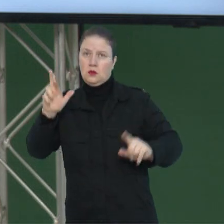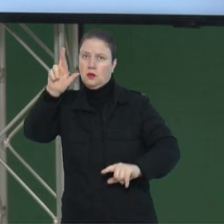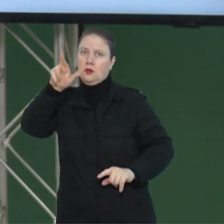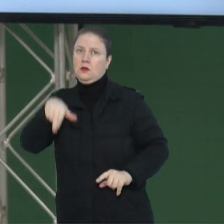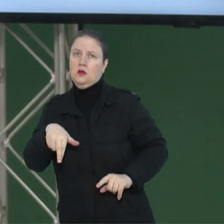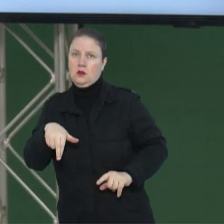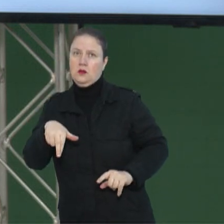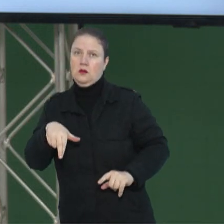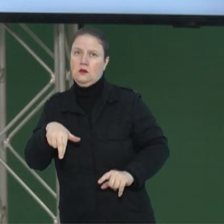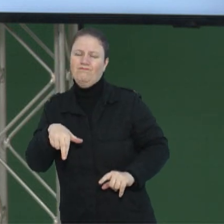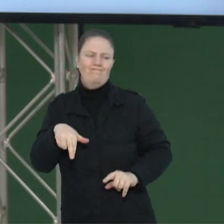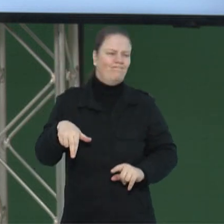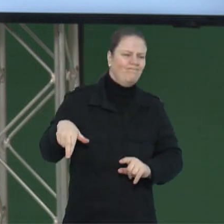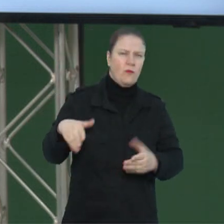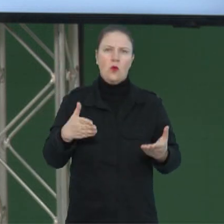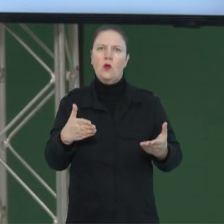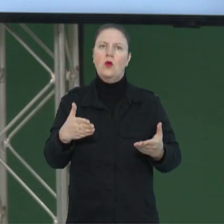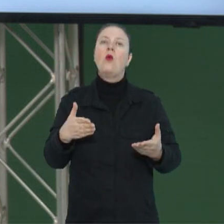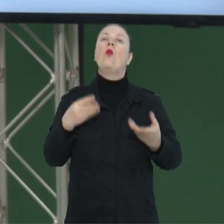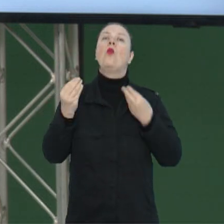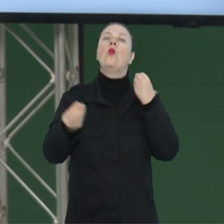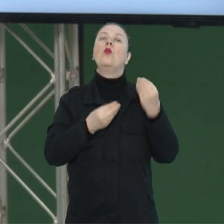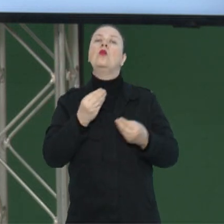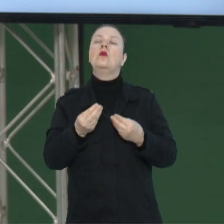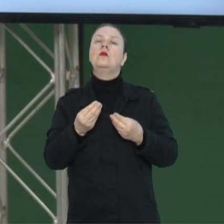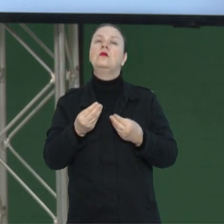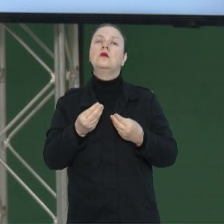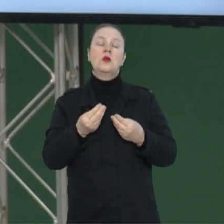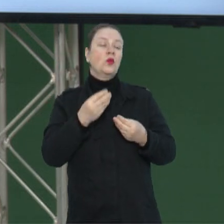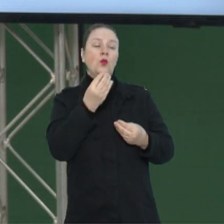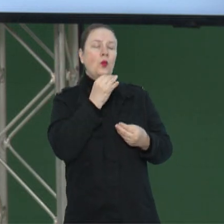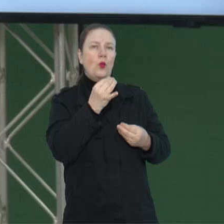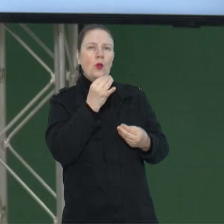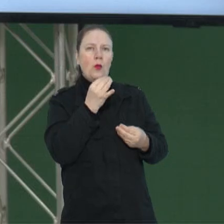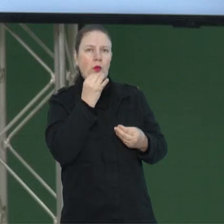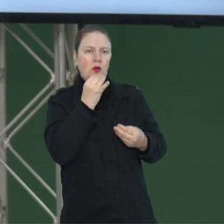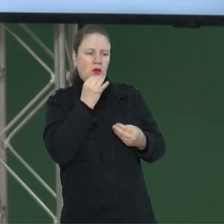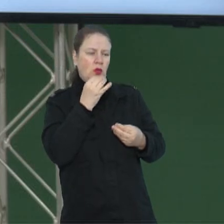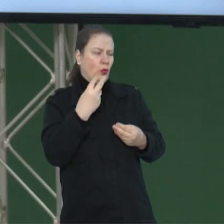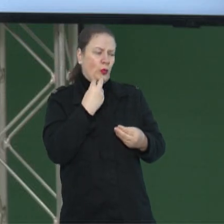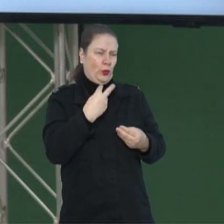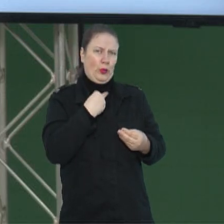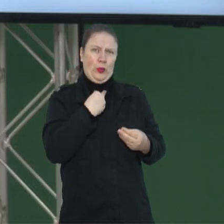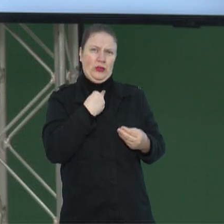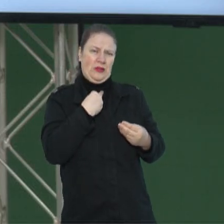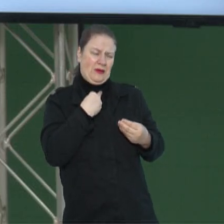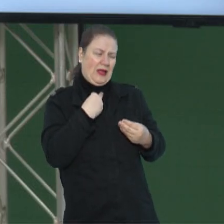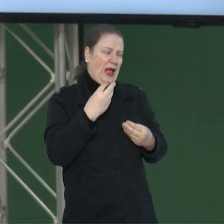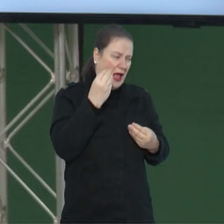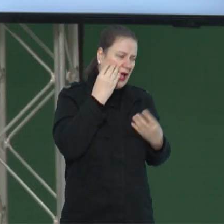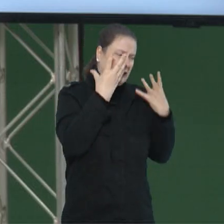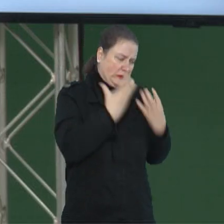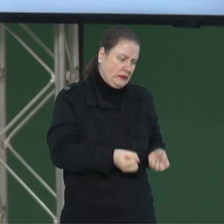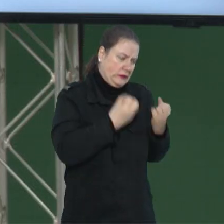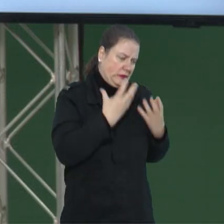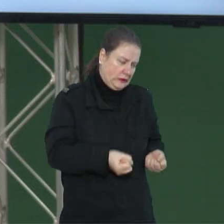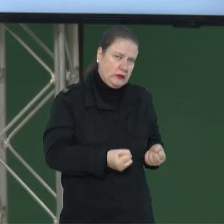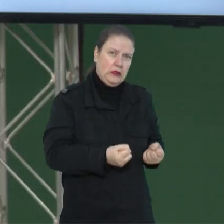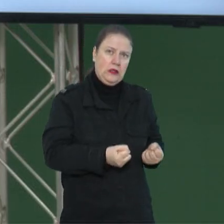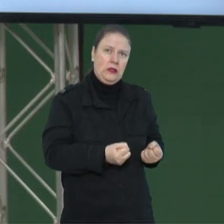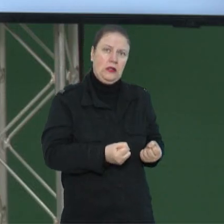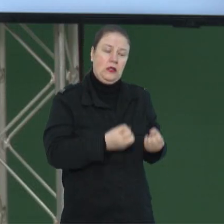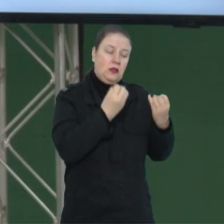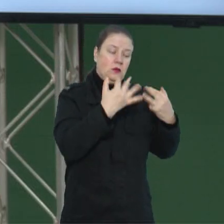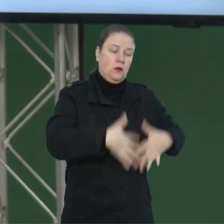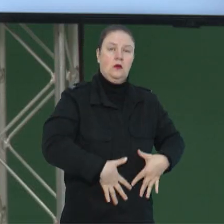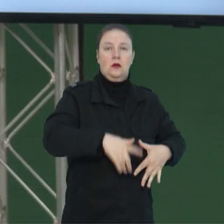mais na visão grega e na explicação grega do mundo, tá? Como, por exemplo, Tertuliano, que, né, havia dito que Atenas em